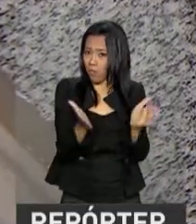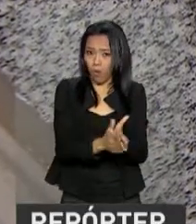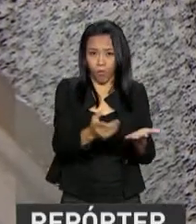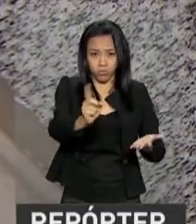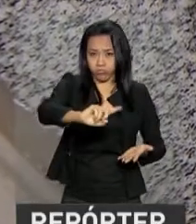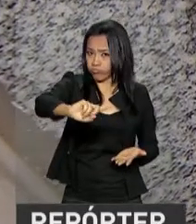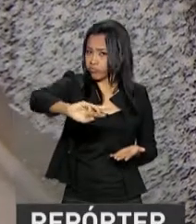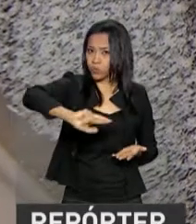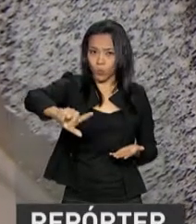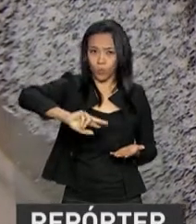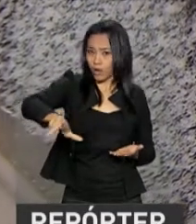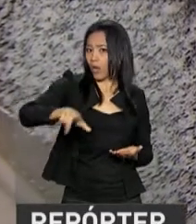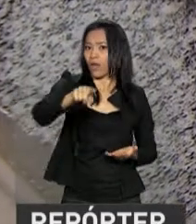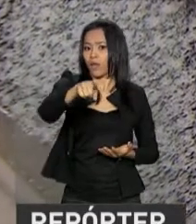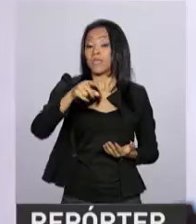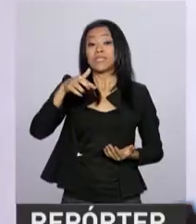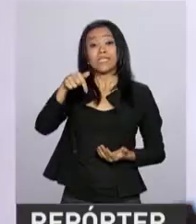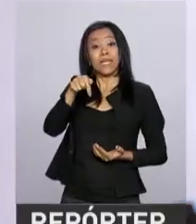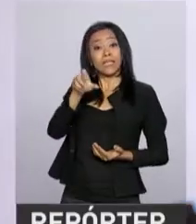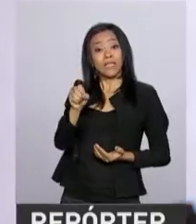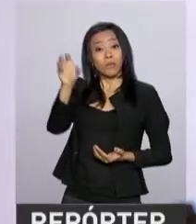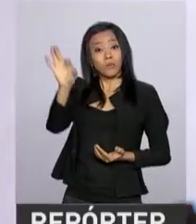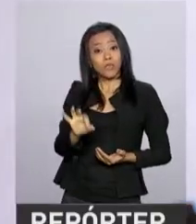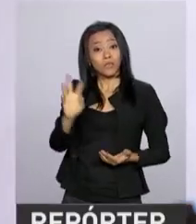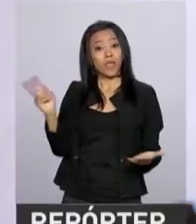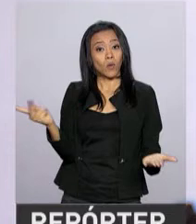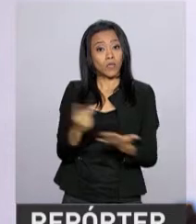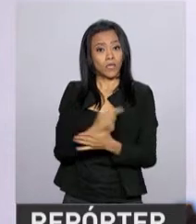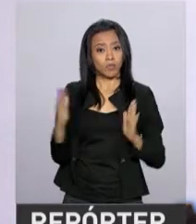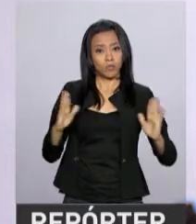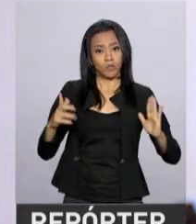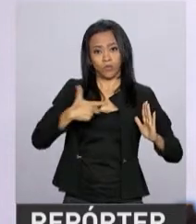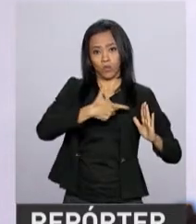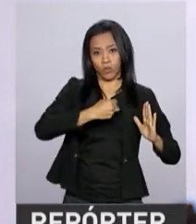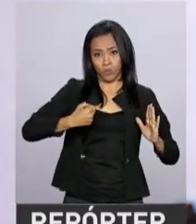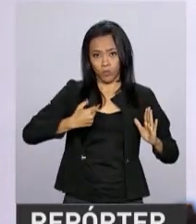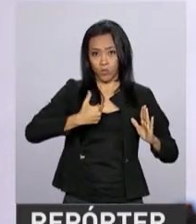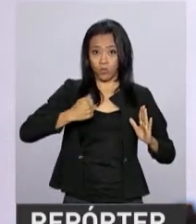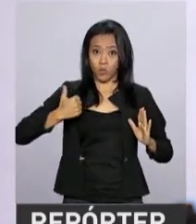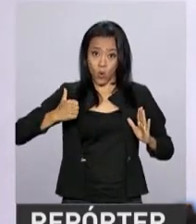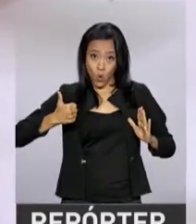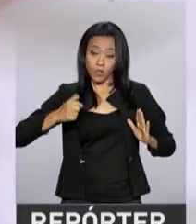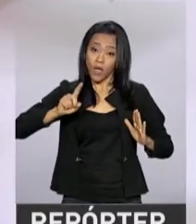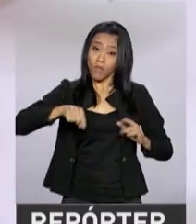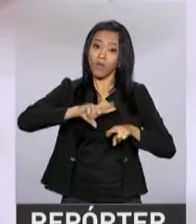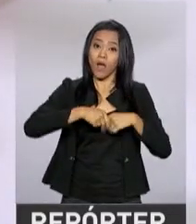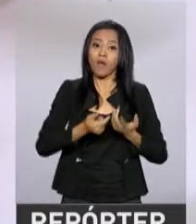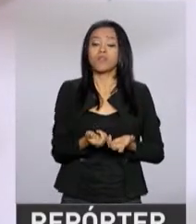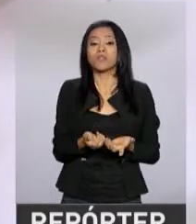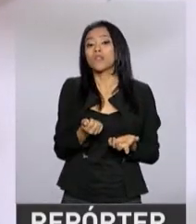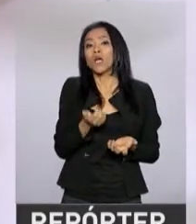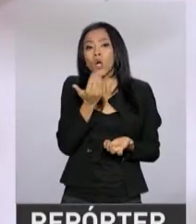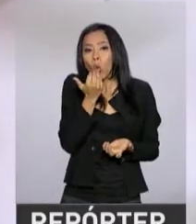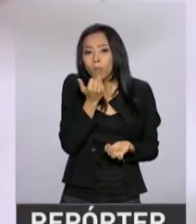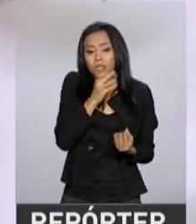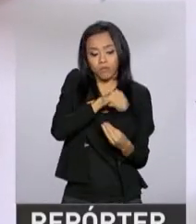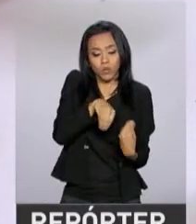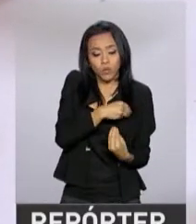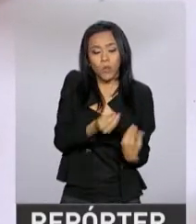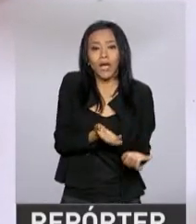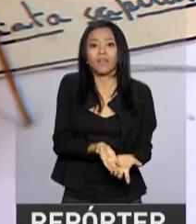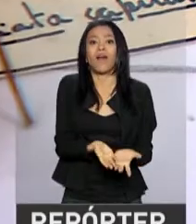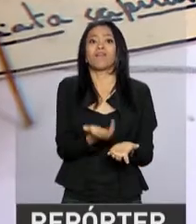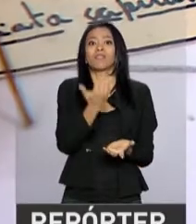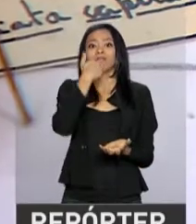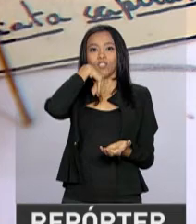70% dos casos ocorridos entre 2000 e 2011 foram por ingestão do parasita junto com algum tipo de alimento